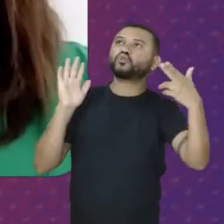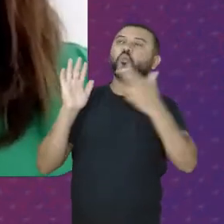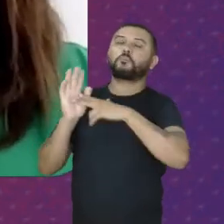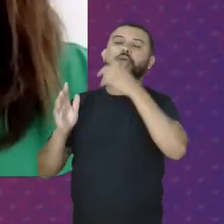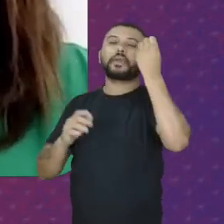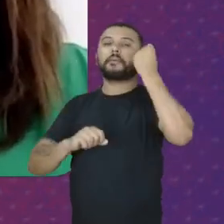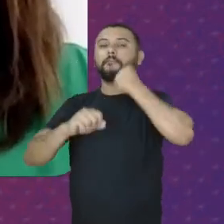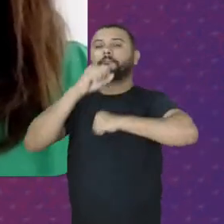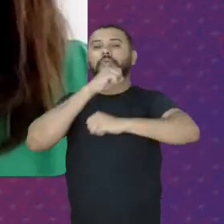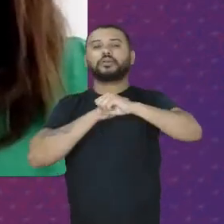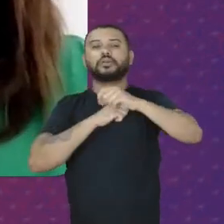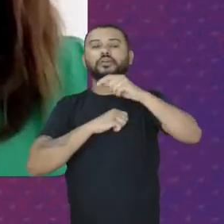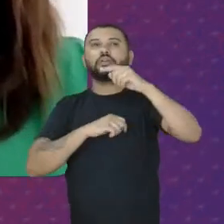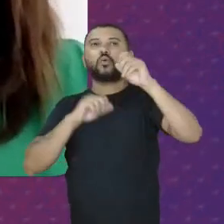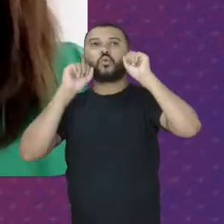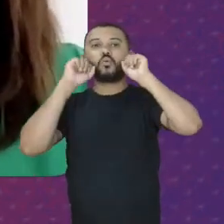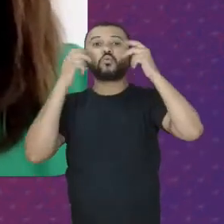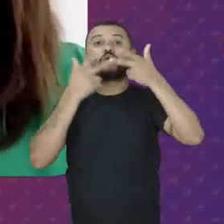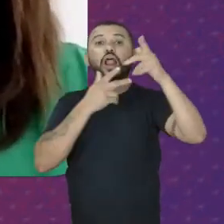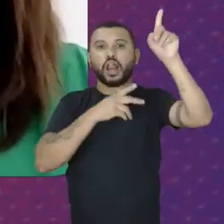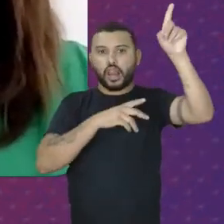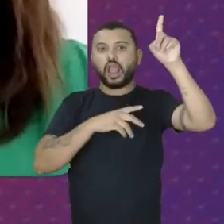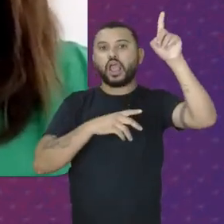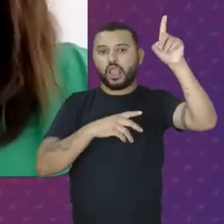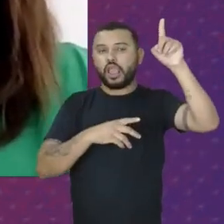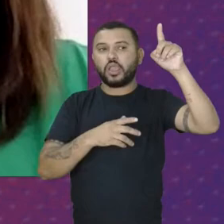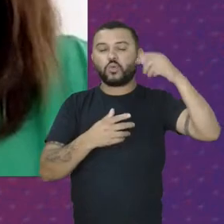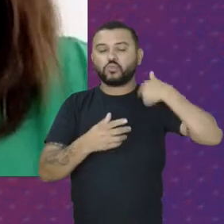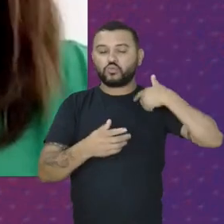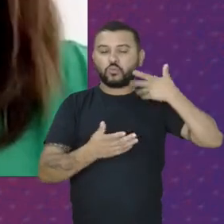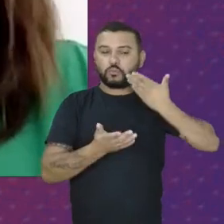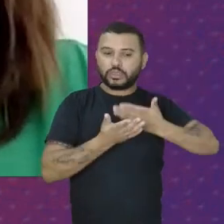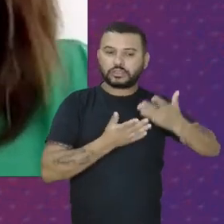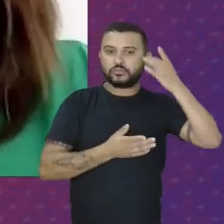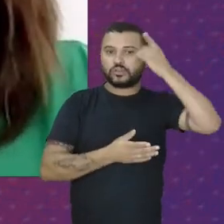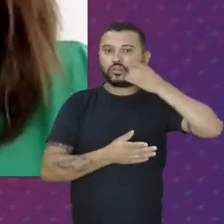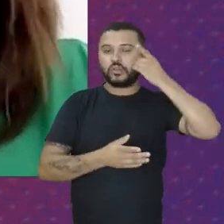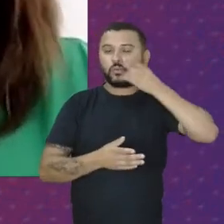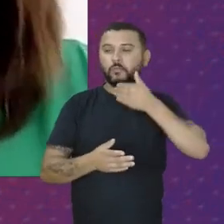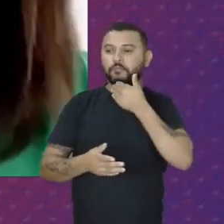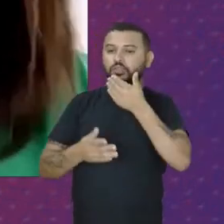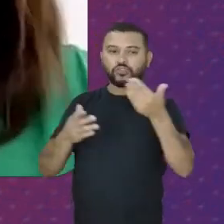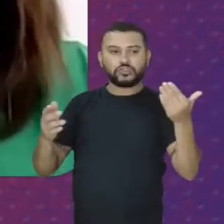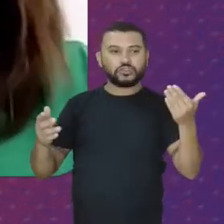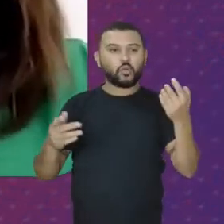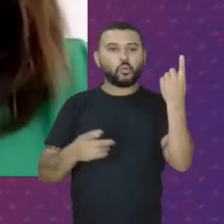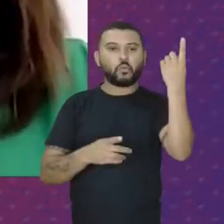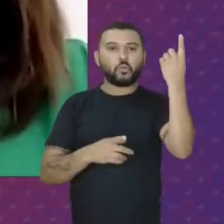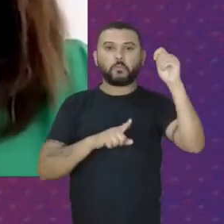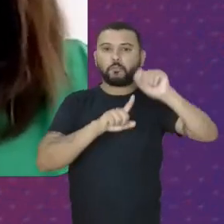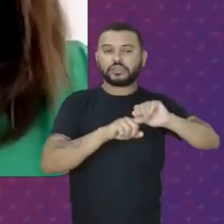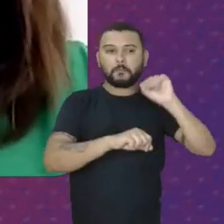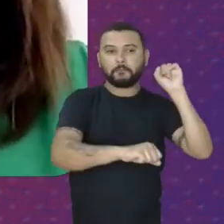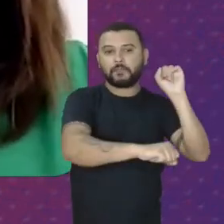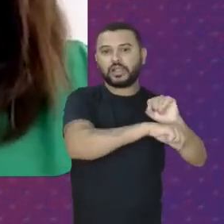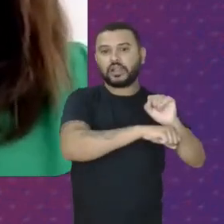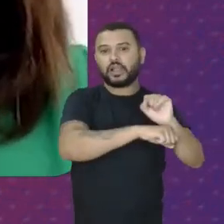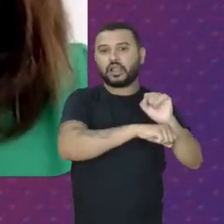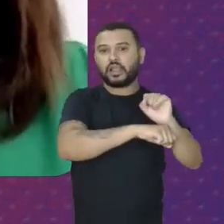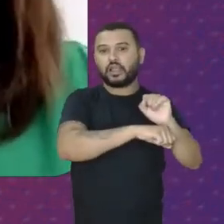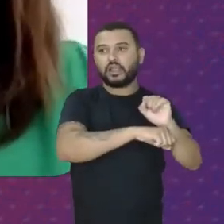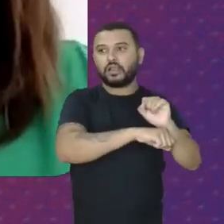parlamento, a Assembleia Legislativa, a cadeira, eu paralisei o parlamento por um mês,